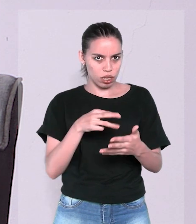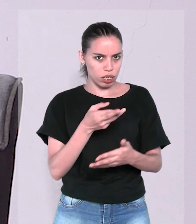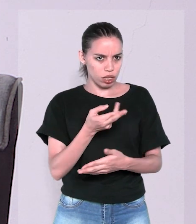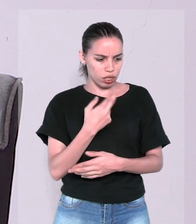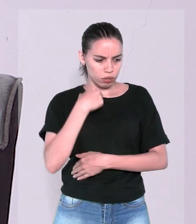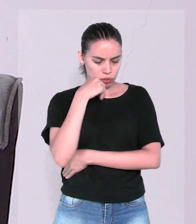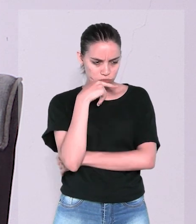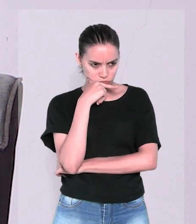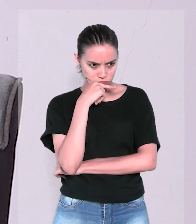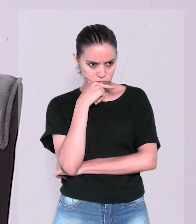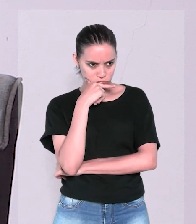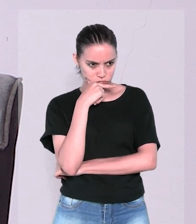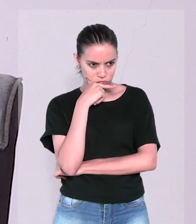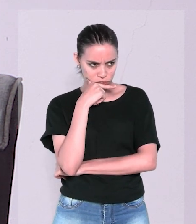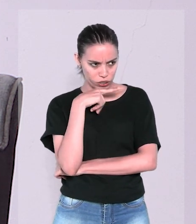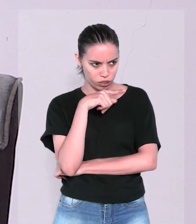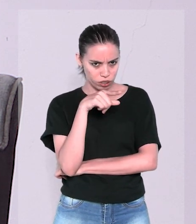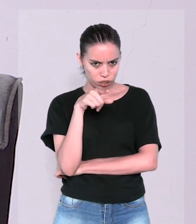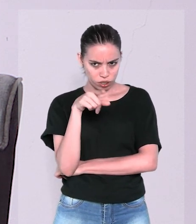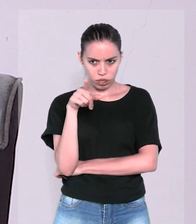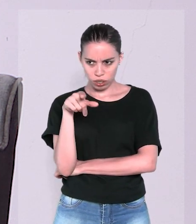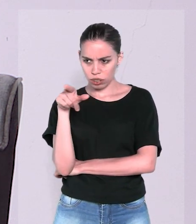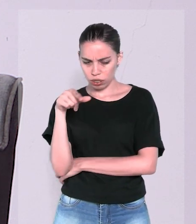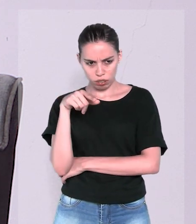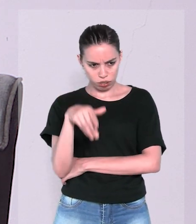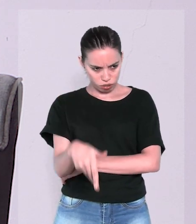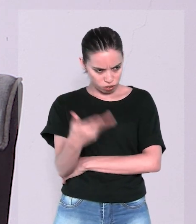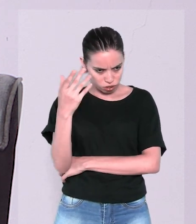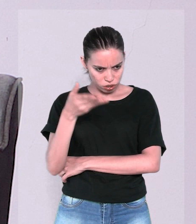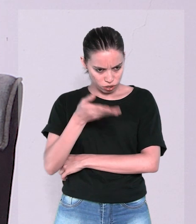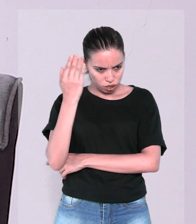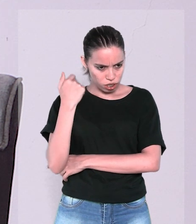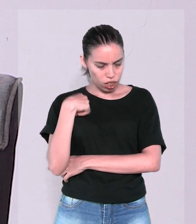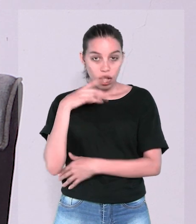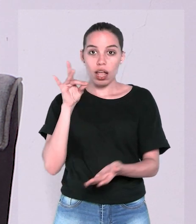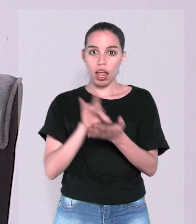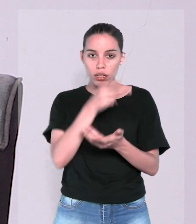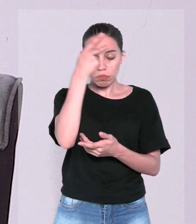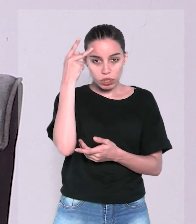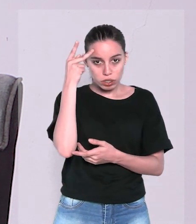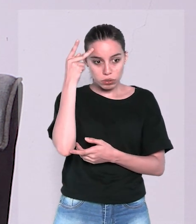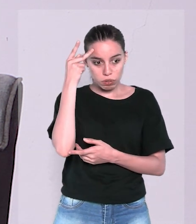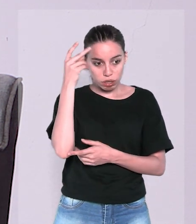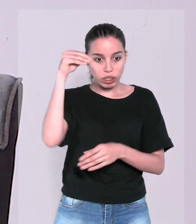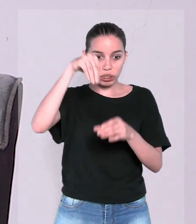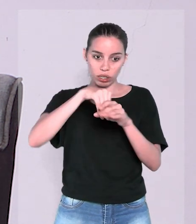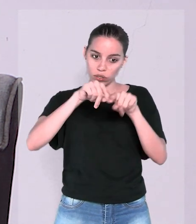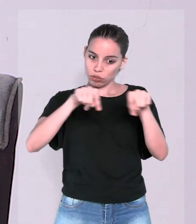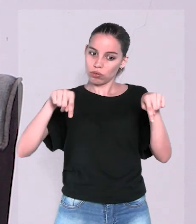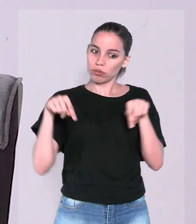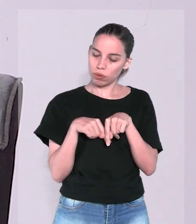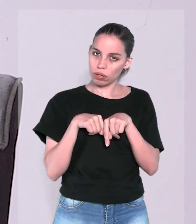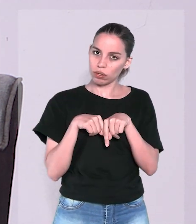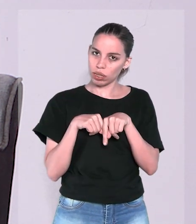susto profundo, porque as respostas me apontavam, de primeiro ponto, o seguinte: realmente o pessoal estava dentro